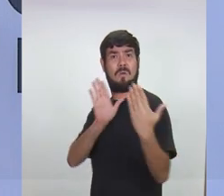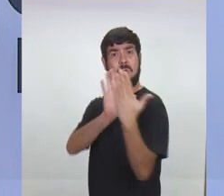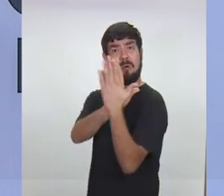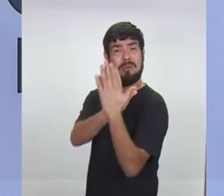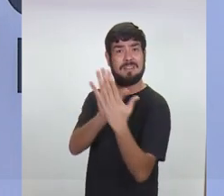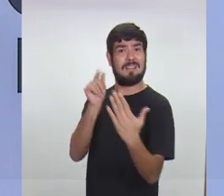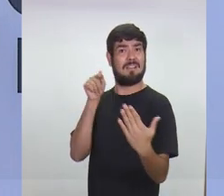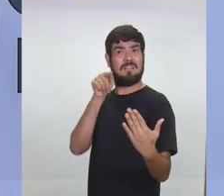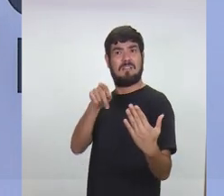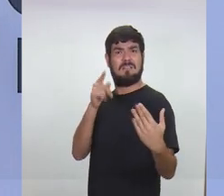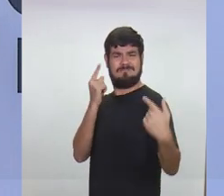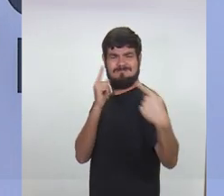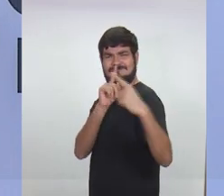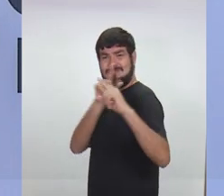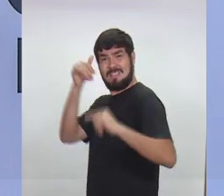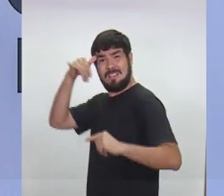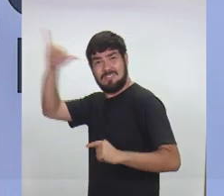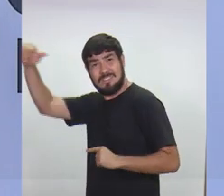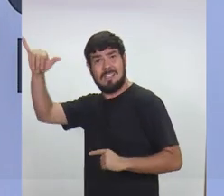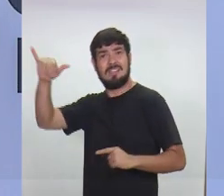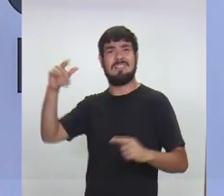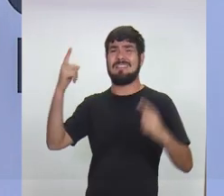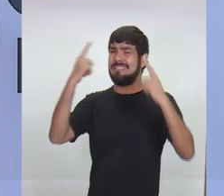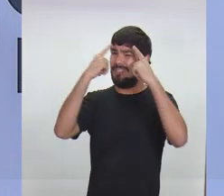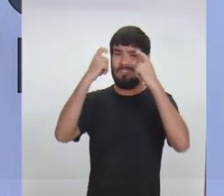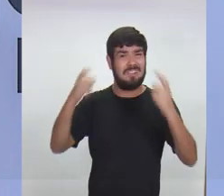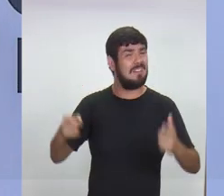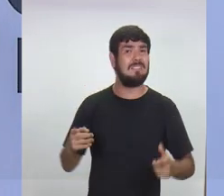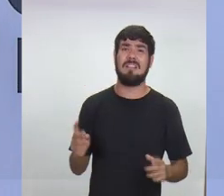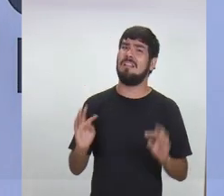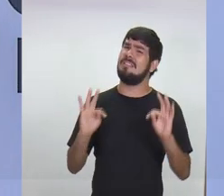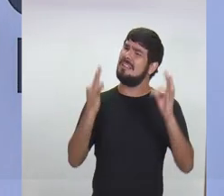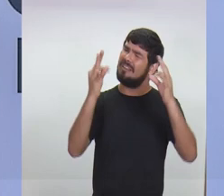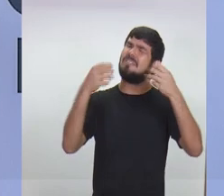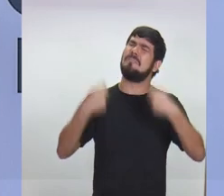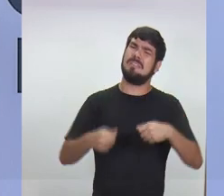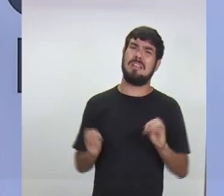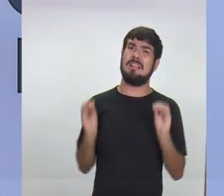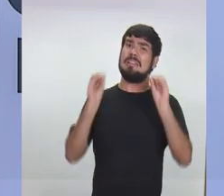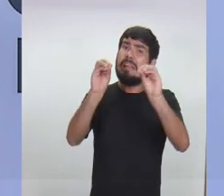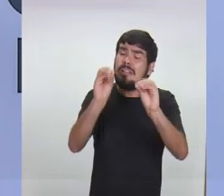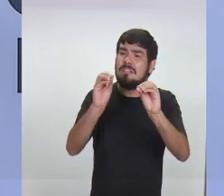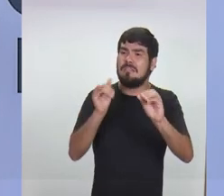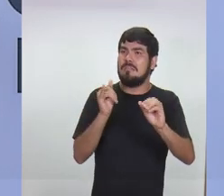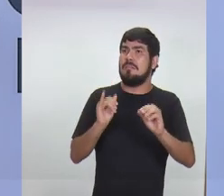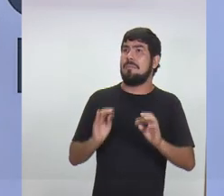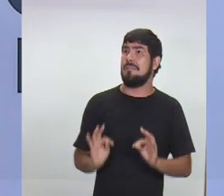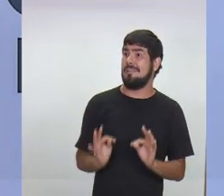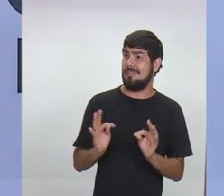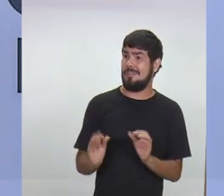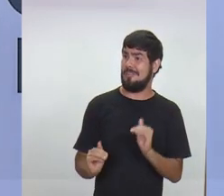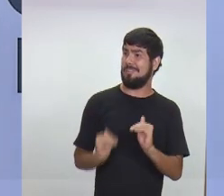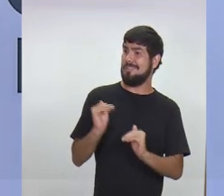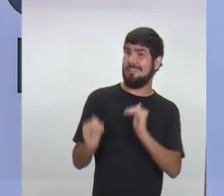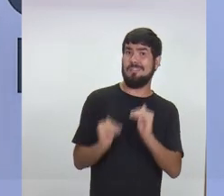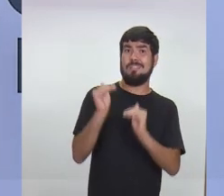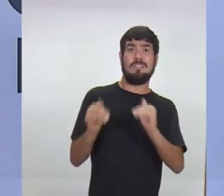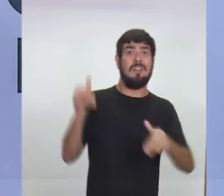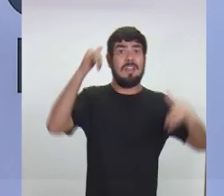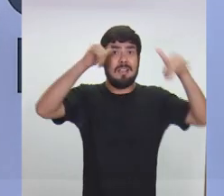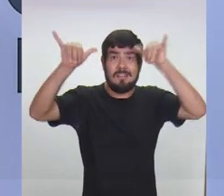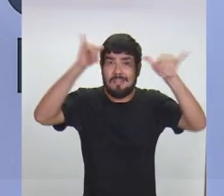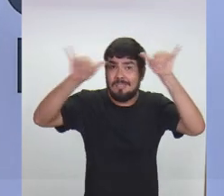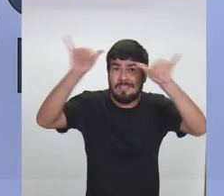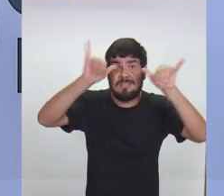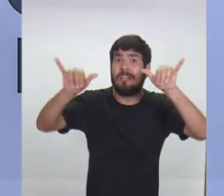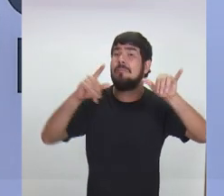aí então a questão da tecnologia ela não pode ficar de fora porque conforme ela vai avançando a gente vai poder fazer as prevenções claro de imediato